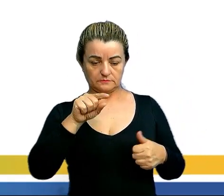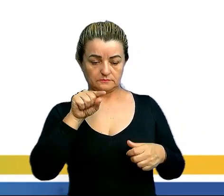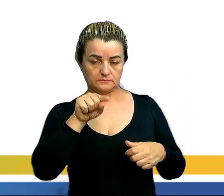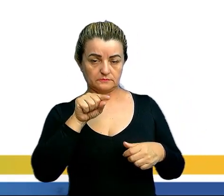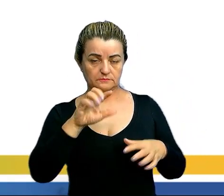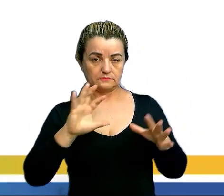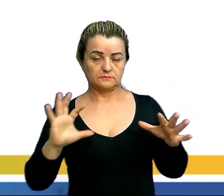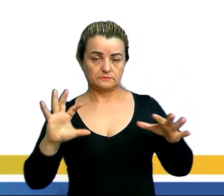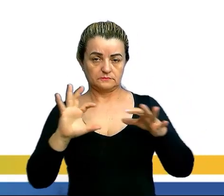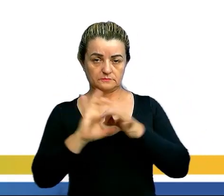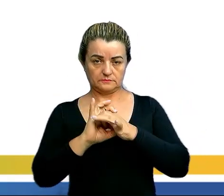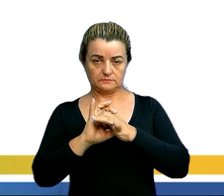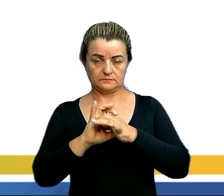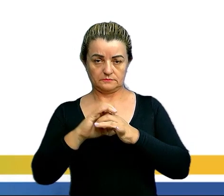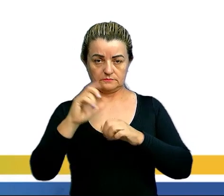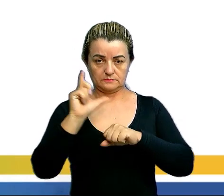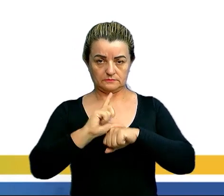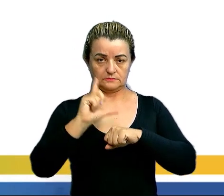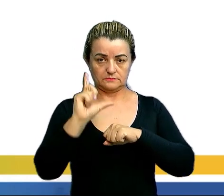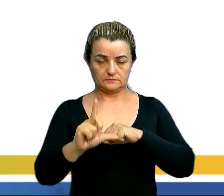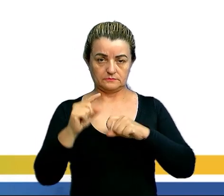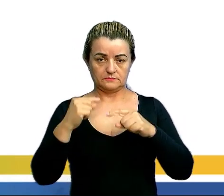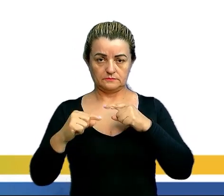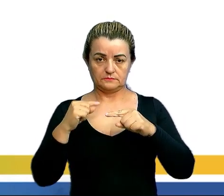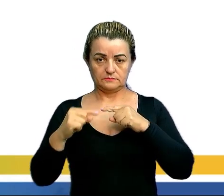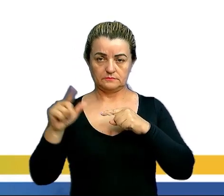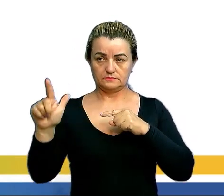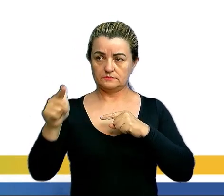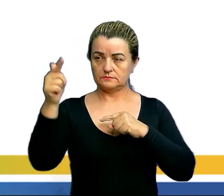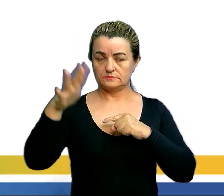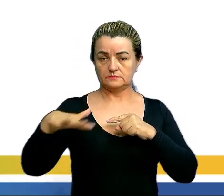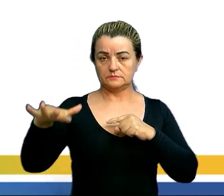os líderes, né, políticos